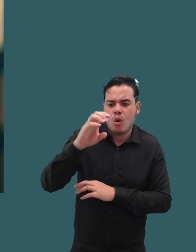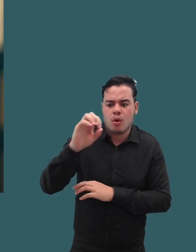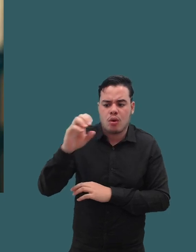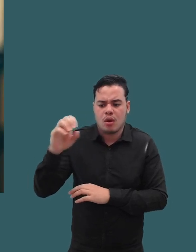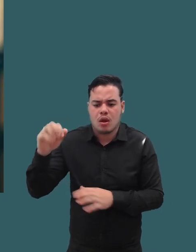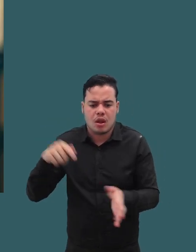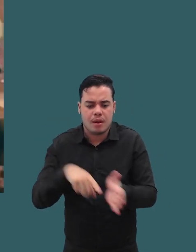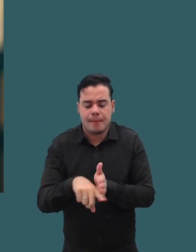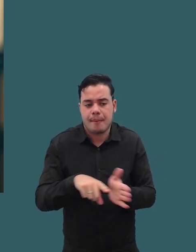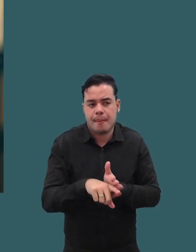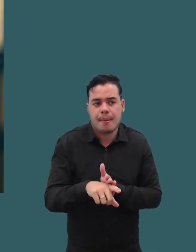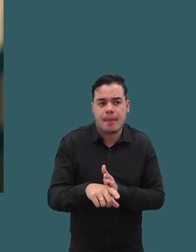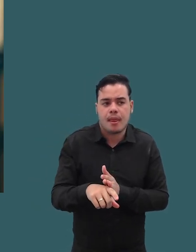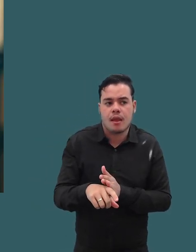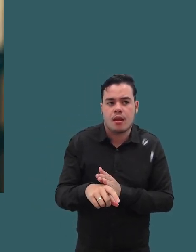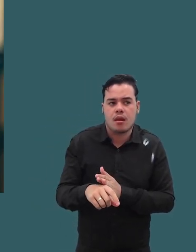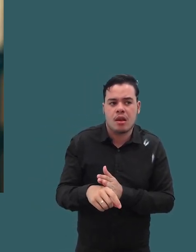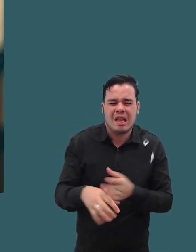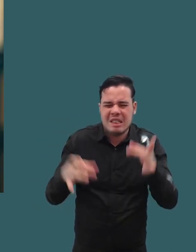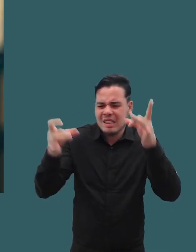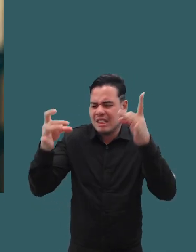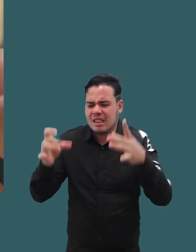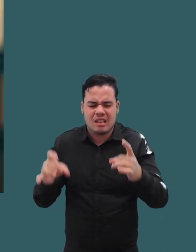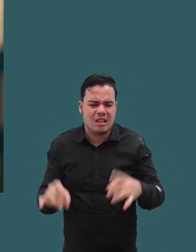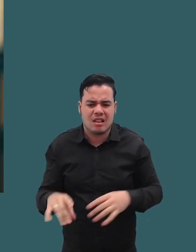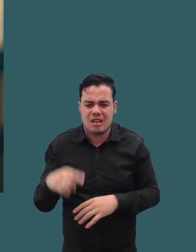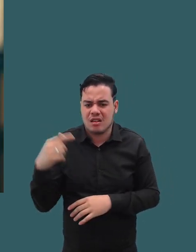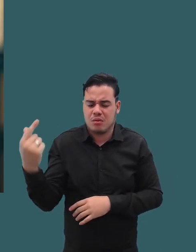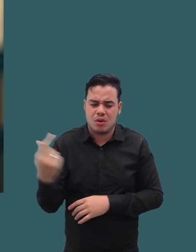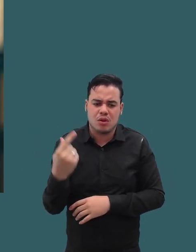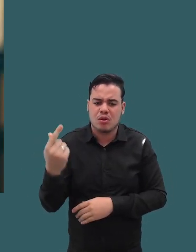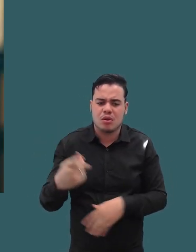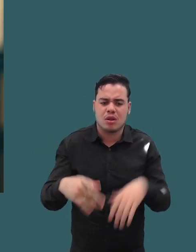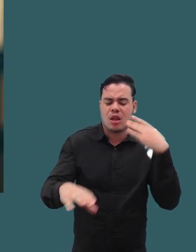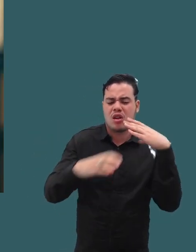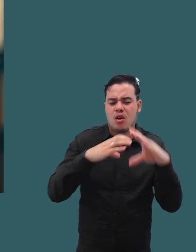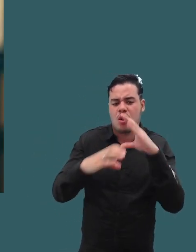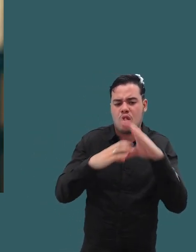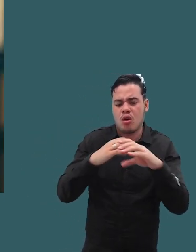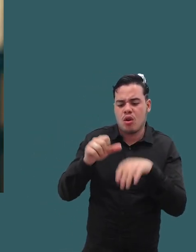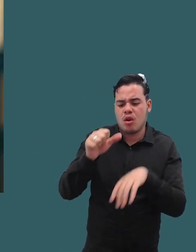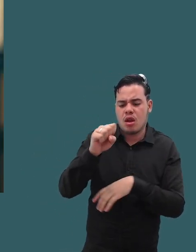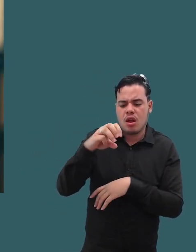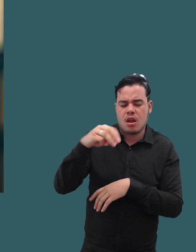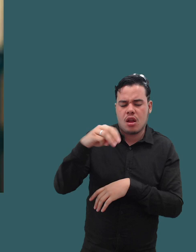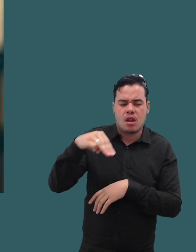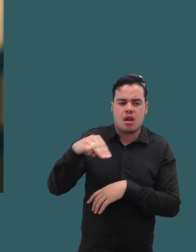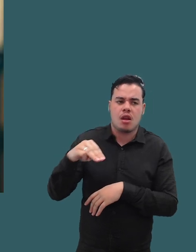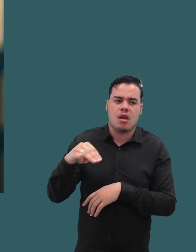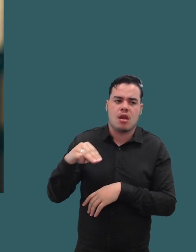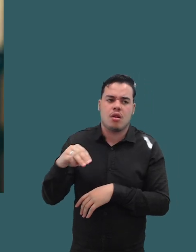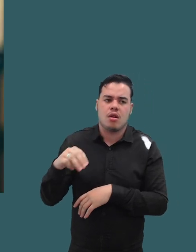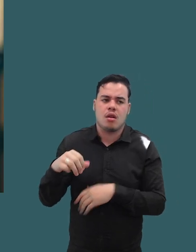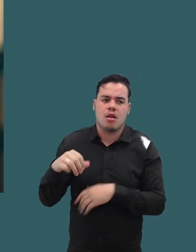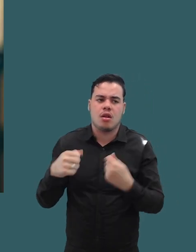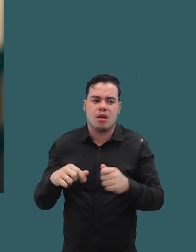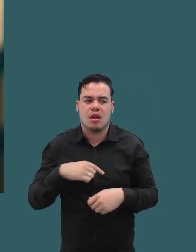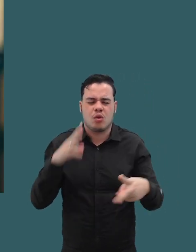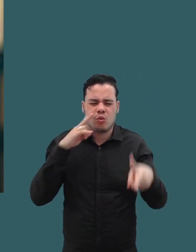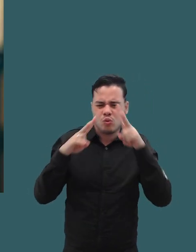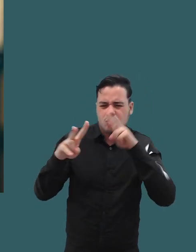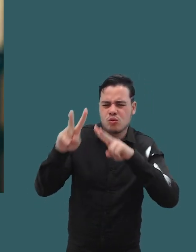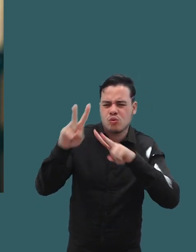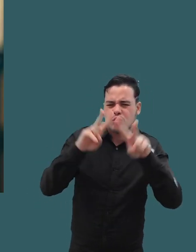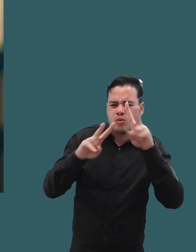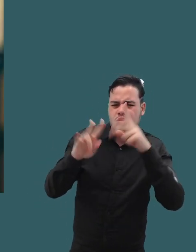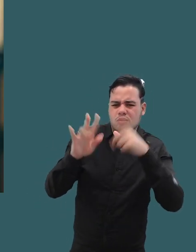400 pesquisadores que estão trabalhando especificamente a questão da comunicação e da divulgação da ciência. A gente precisa dar visibilidade,